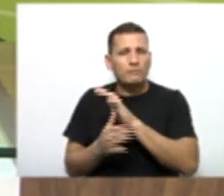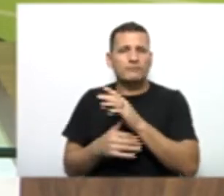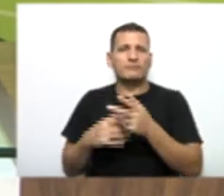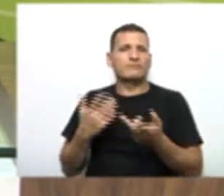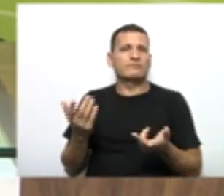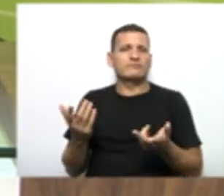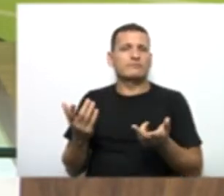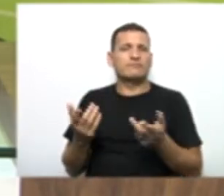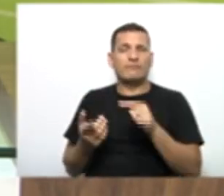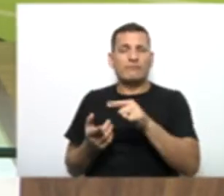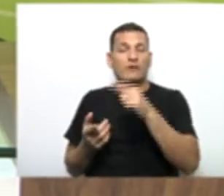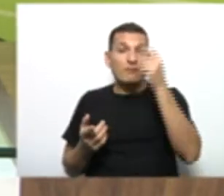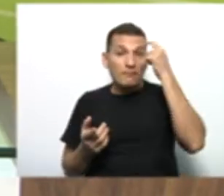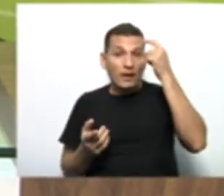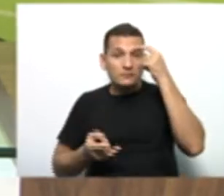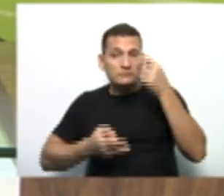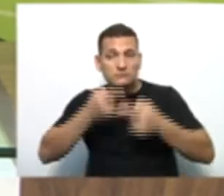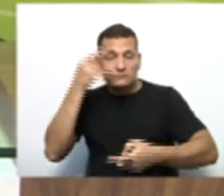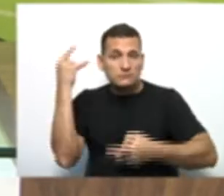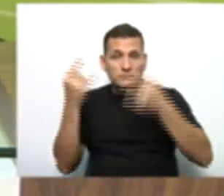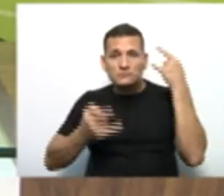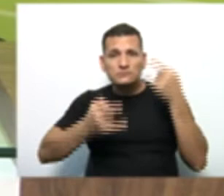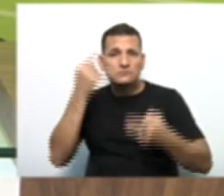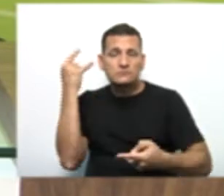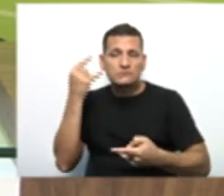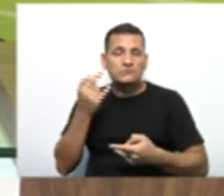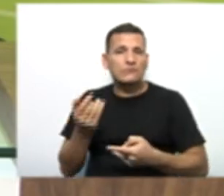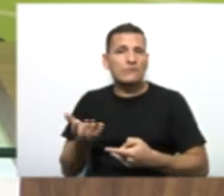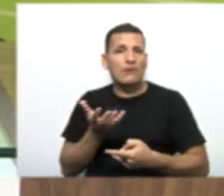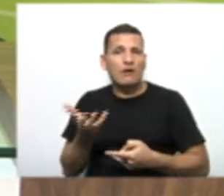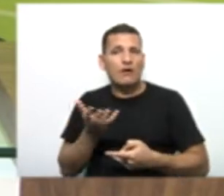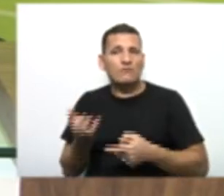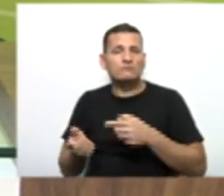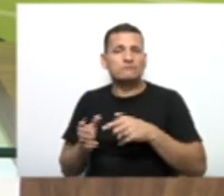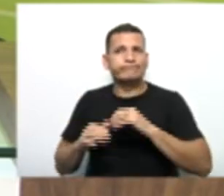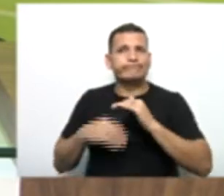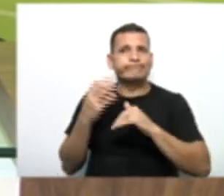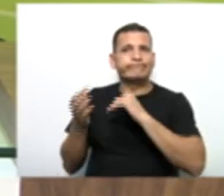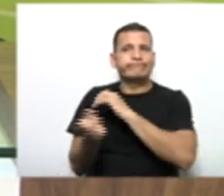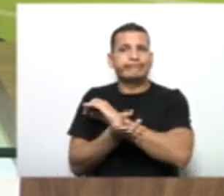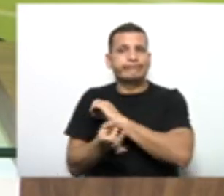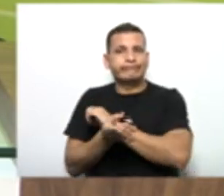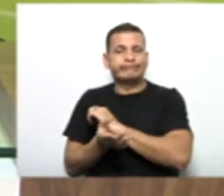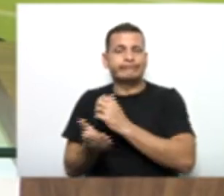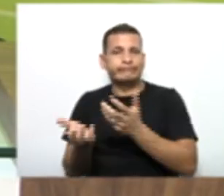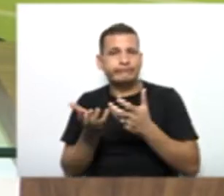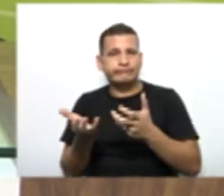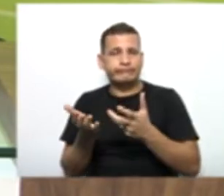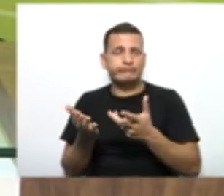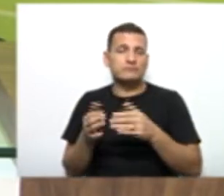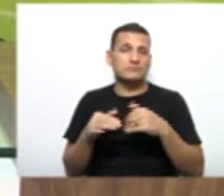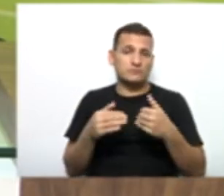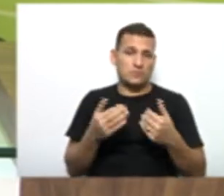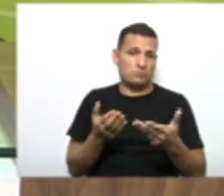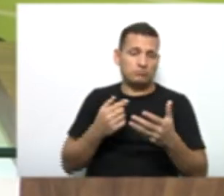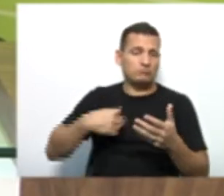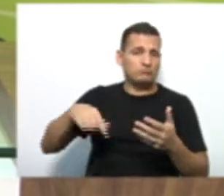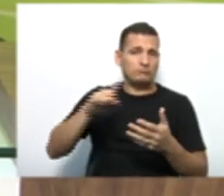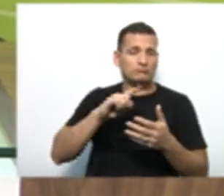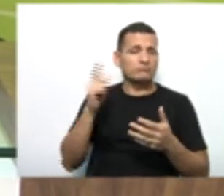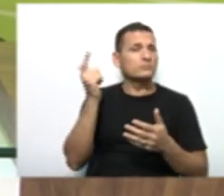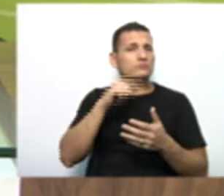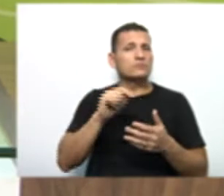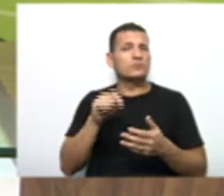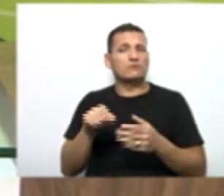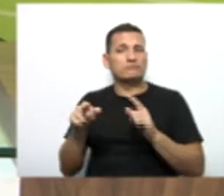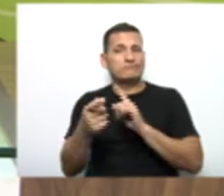se promover ou de se beneficiar dentro do sistema político. Então, para que nós consigamos reverter esse